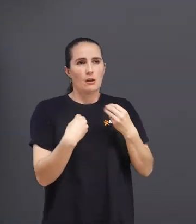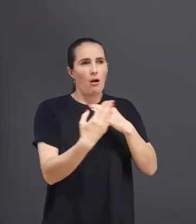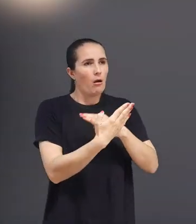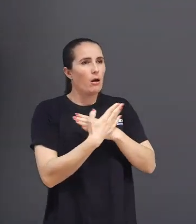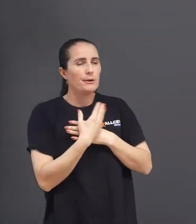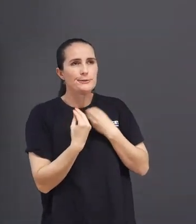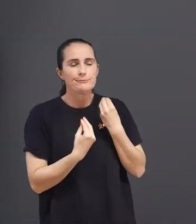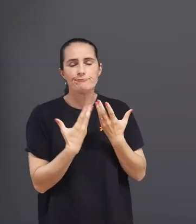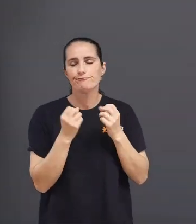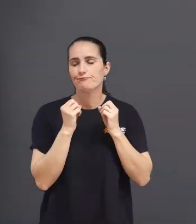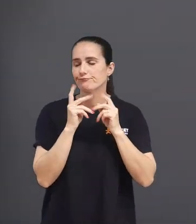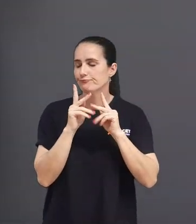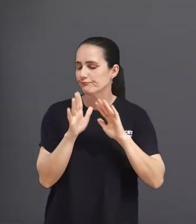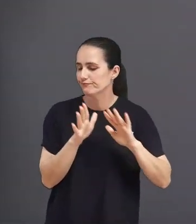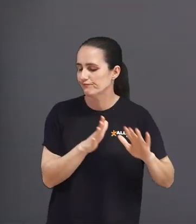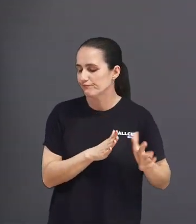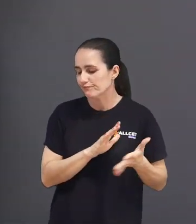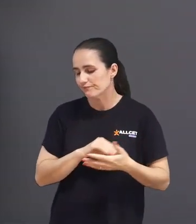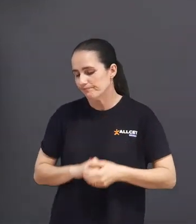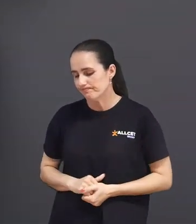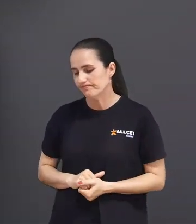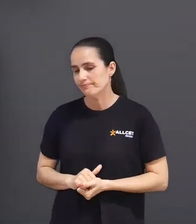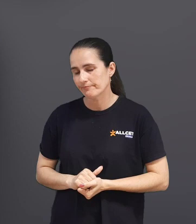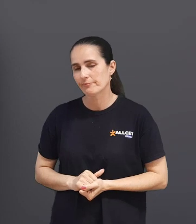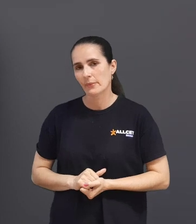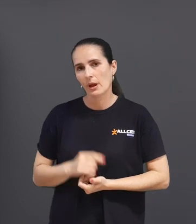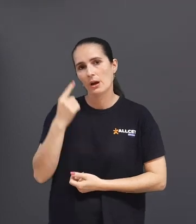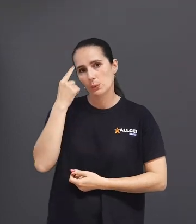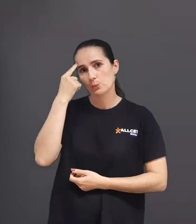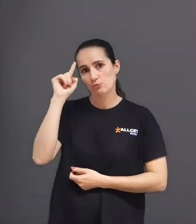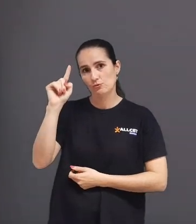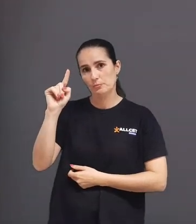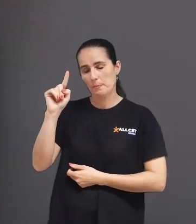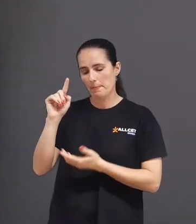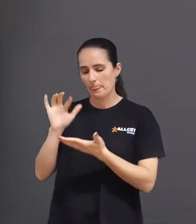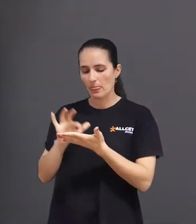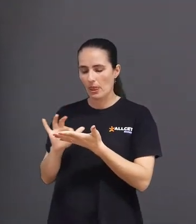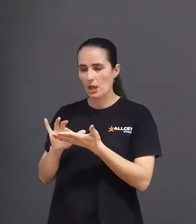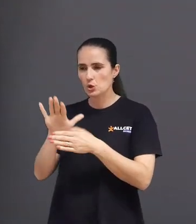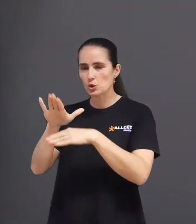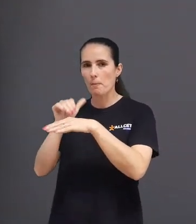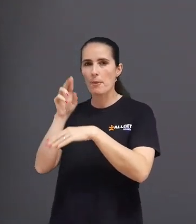para comprar uma faixa de cabelo para minha filha. E de lá eu ia a pé para o Baipendi.